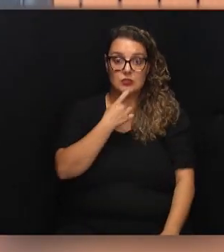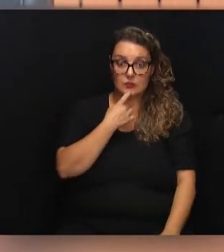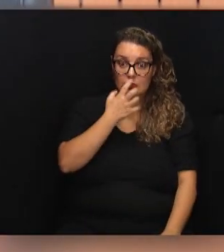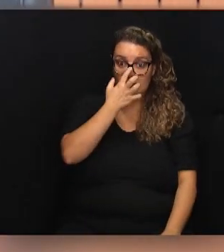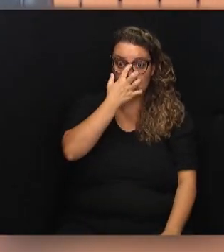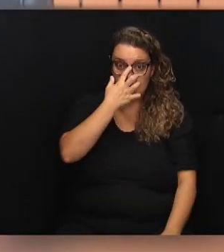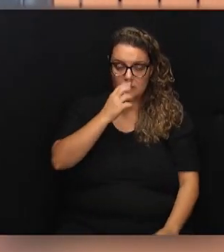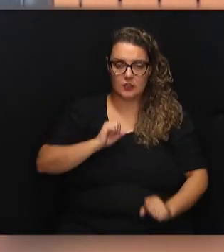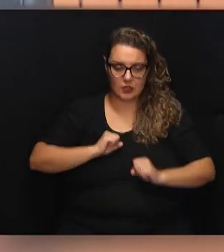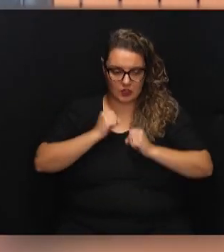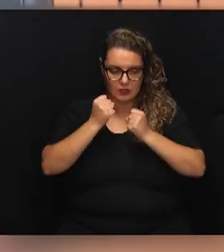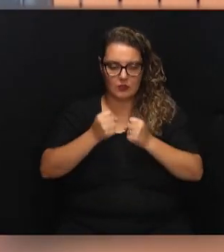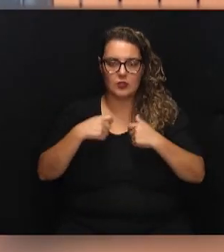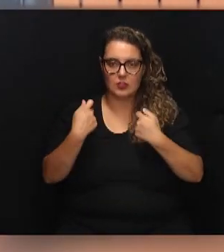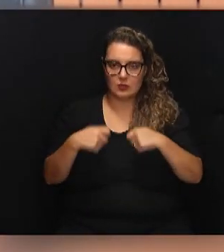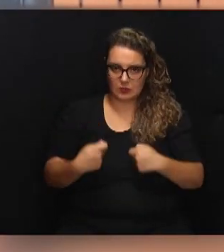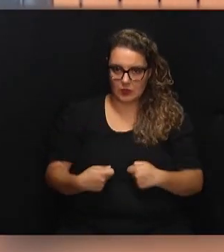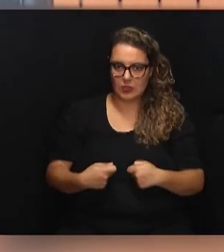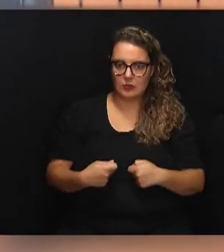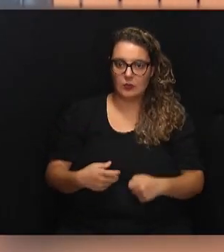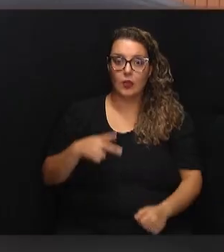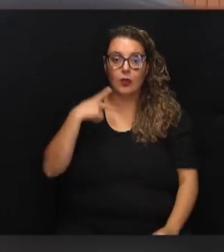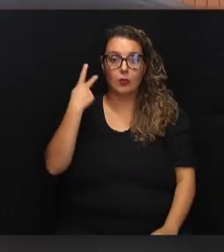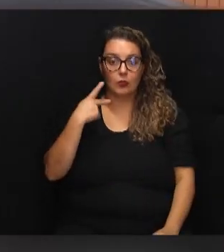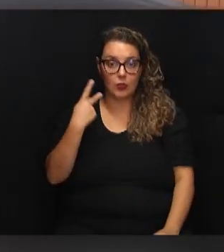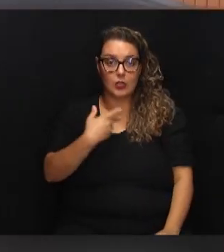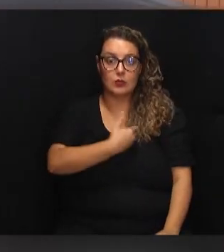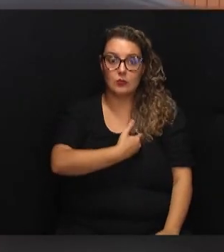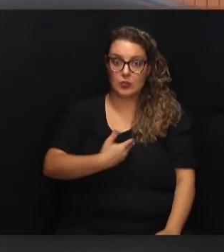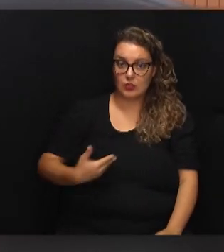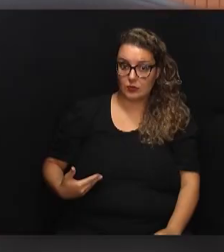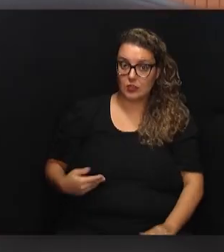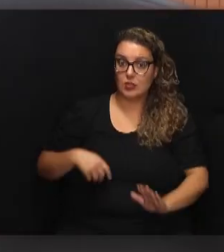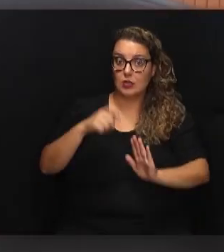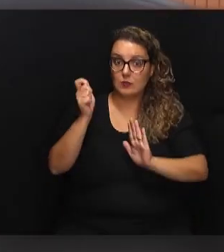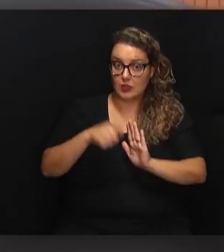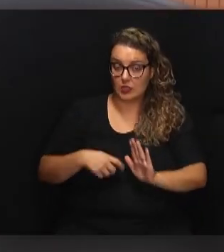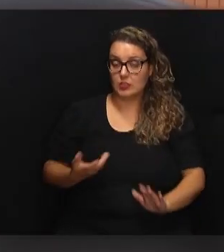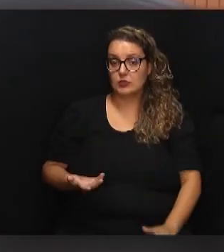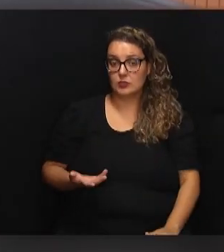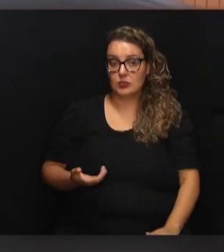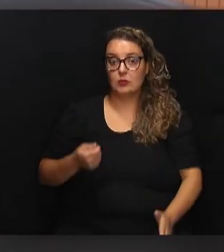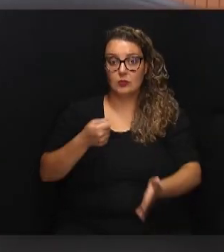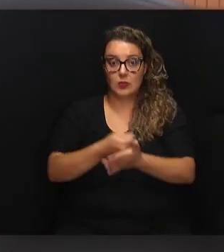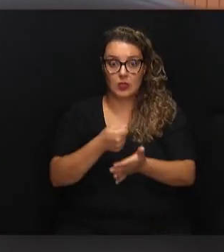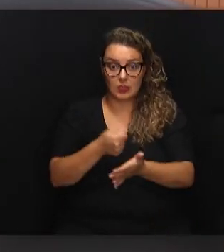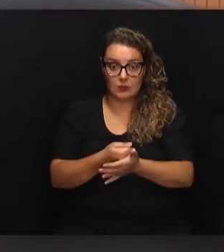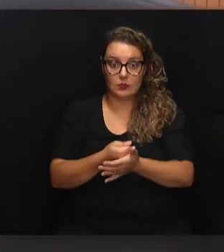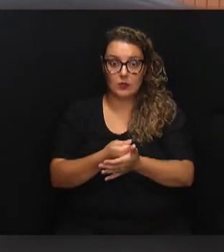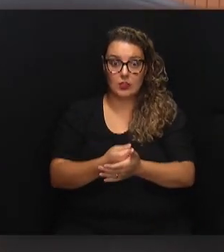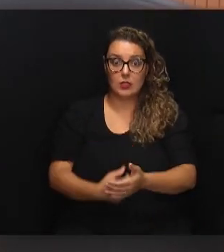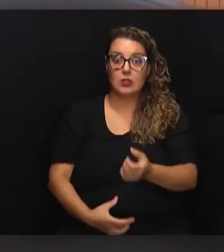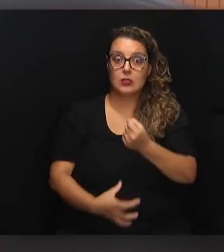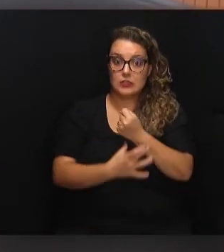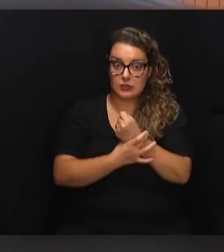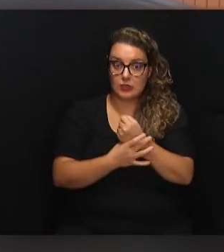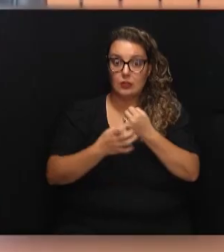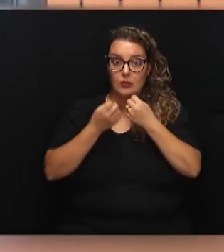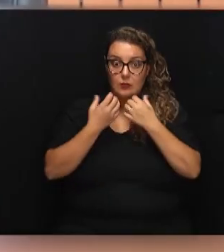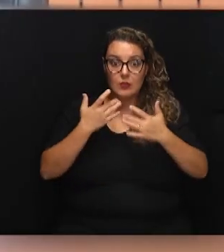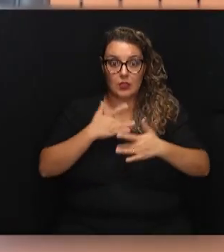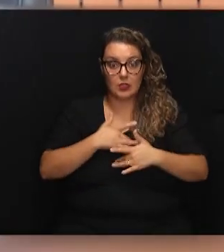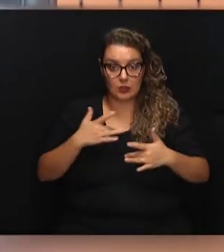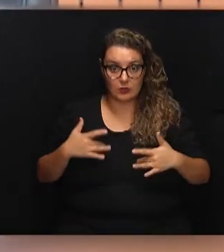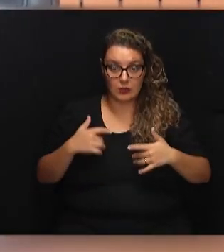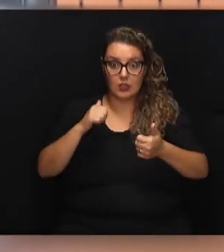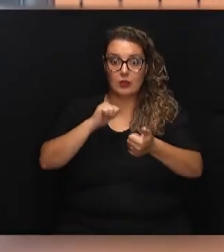que reforçou a necessidade de políticas públicas eficazes para garantir a segurança, o bem-estar e a